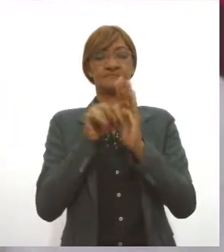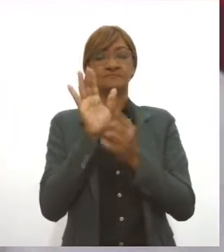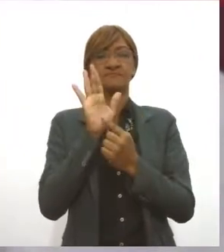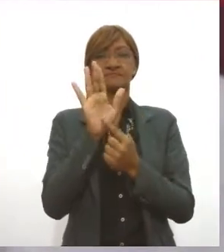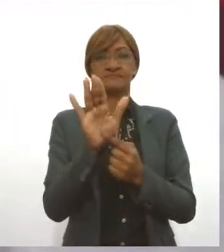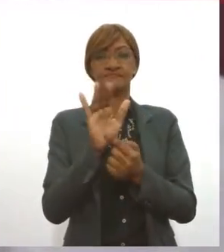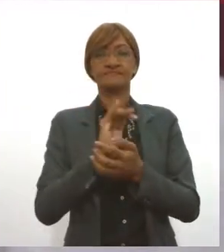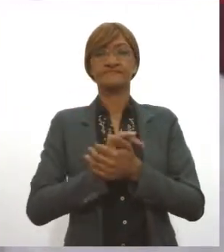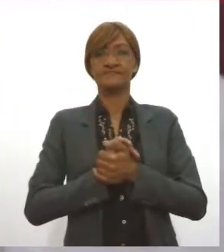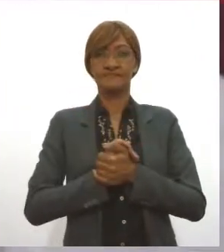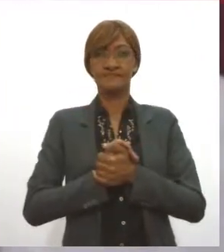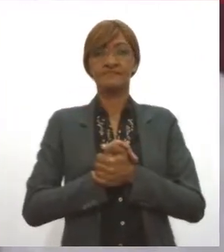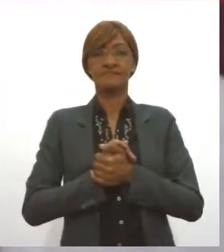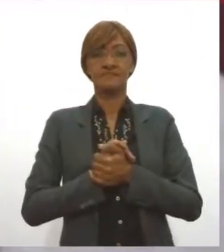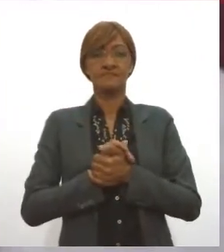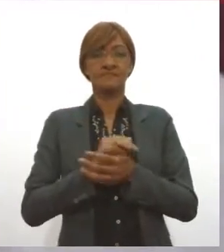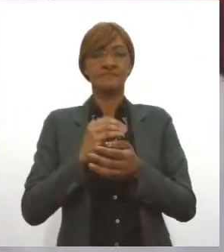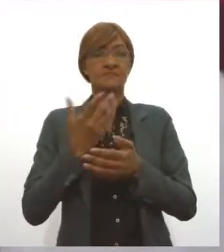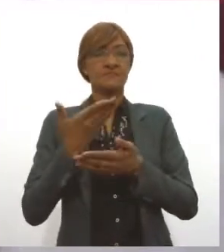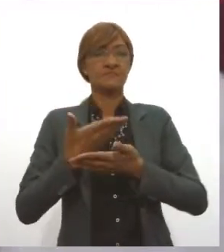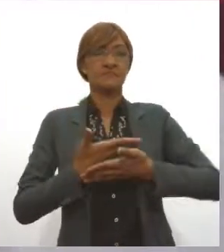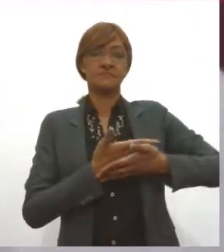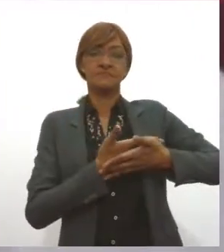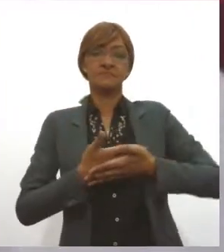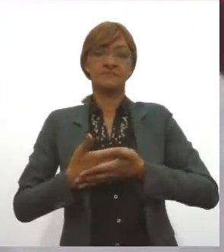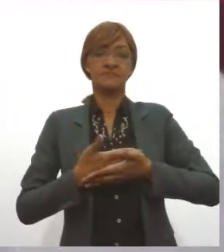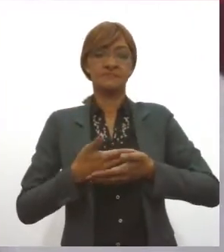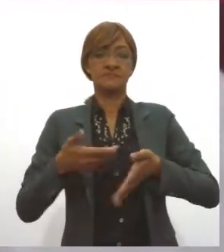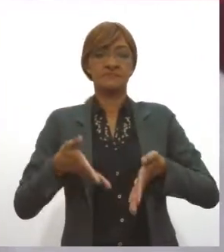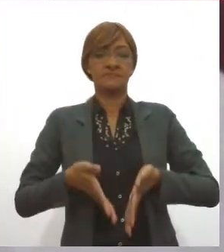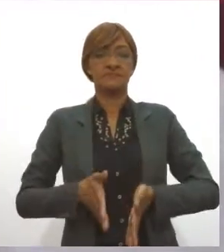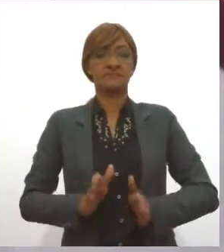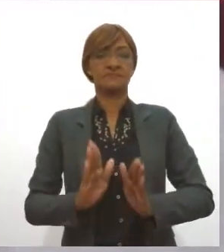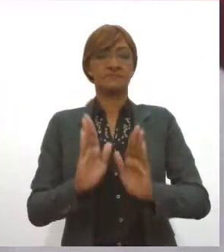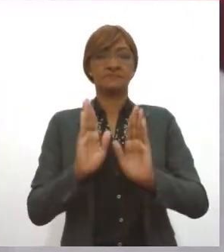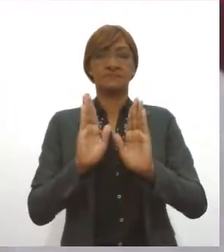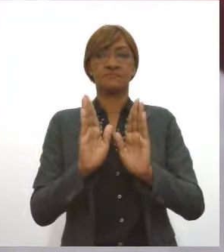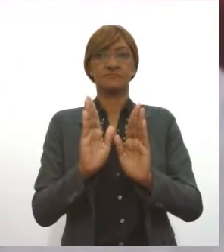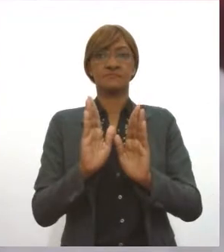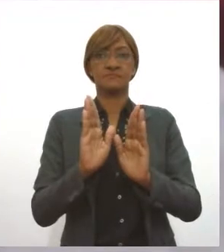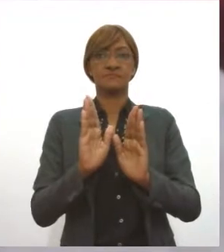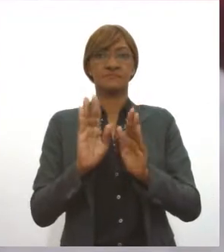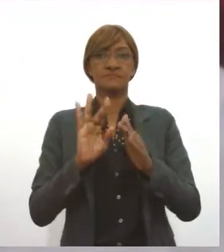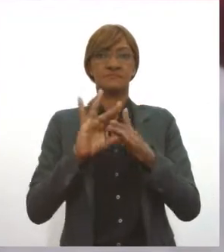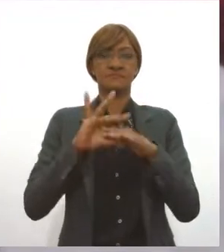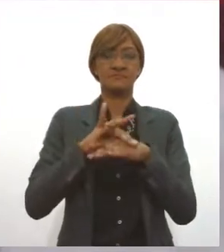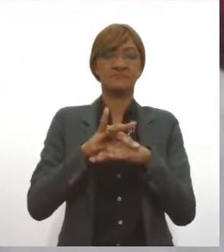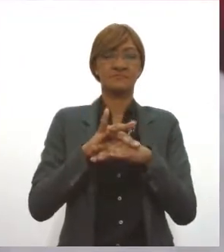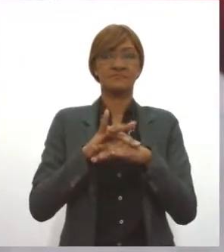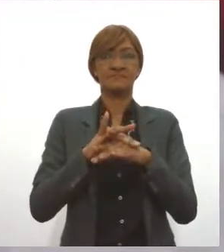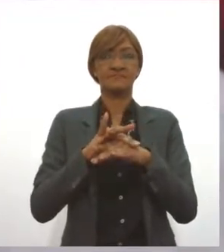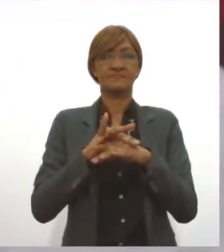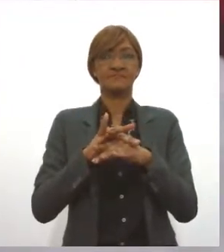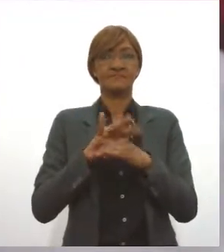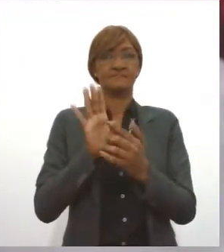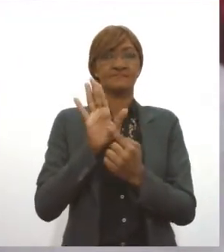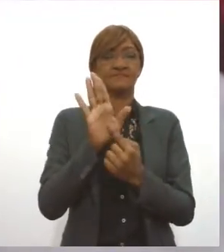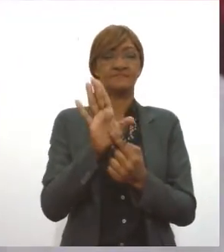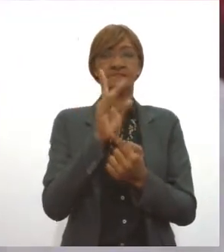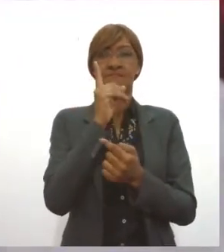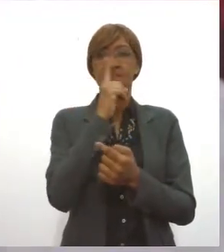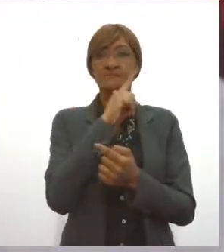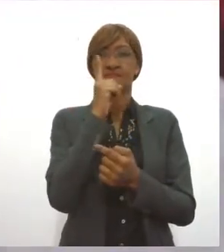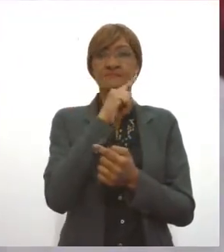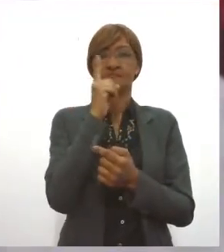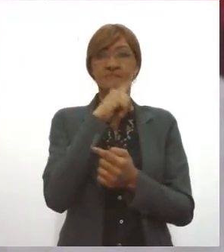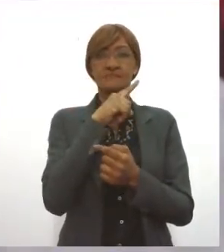o nascimento de crianças com HIV, indicando que há uma falha no